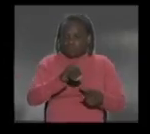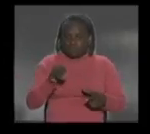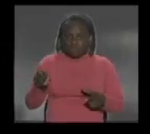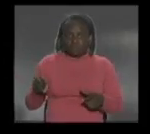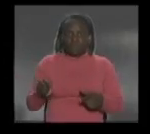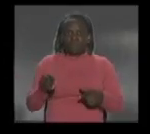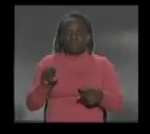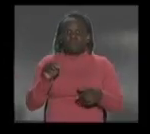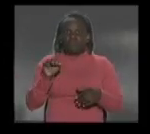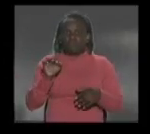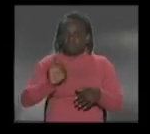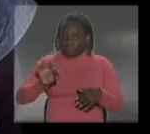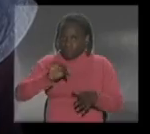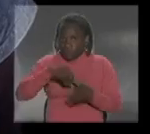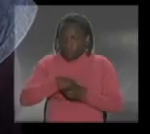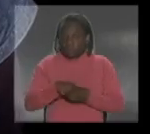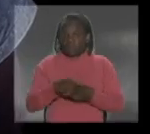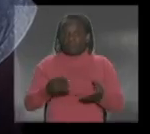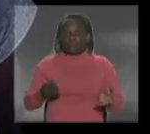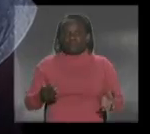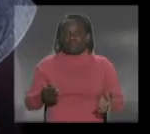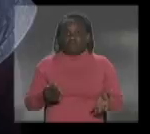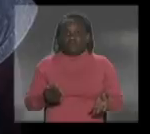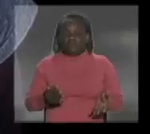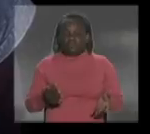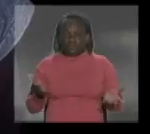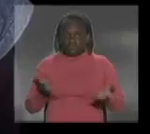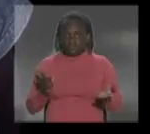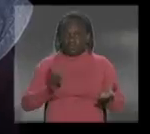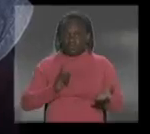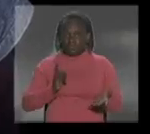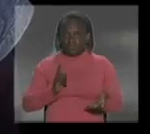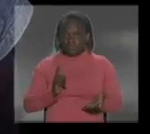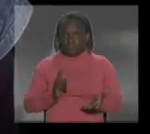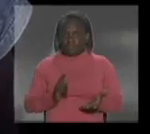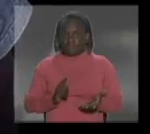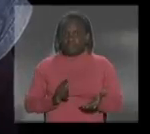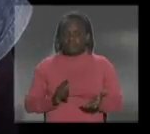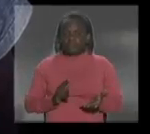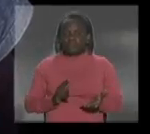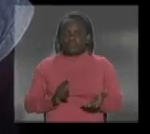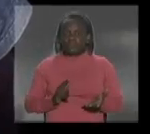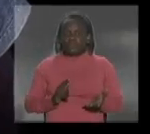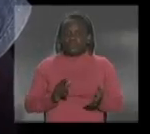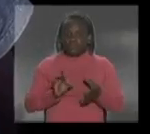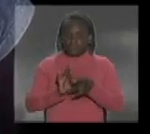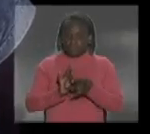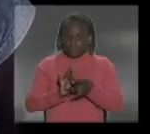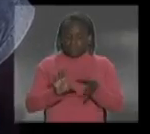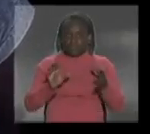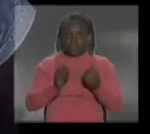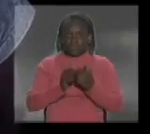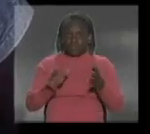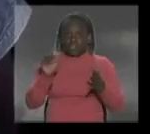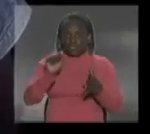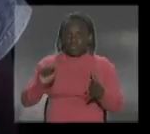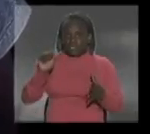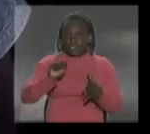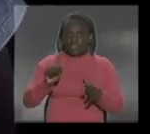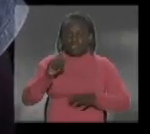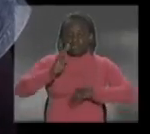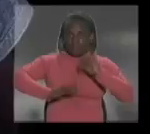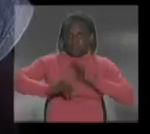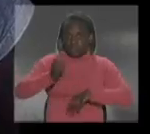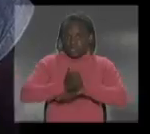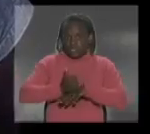na academia, né? Agora a gente vai ter, né, o lançamento da Associação de Profissionais do